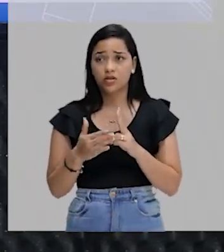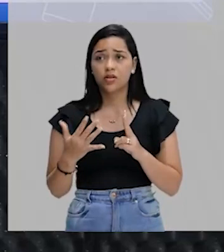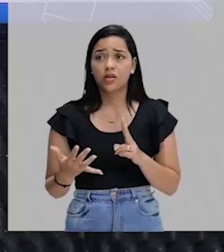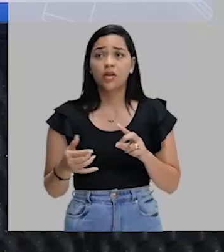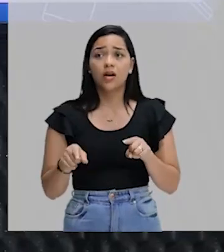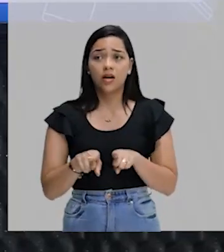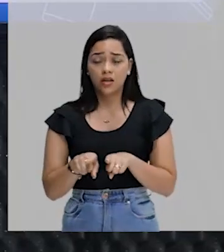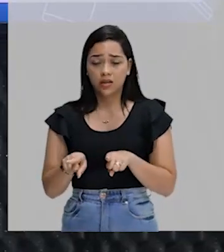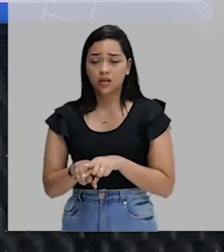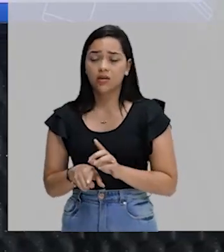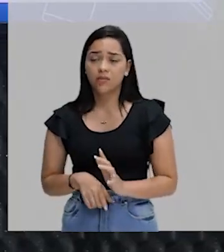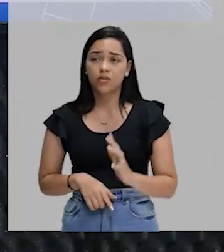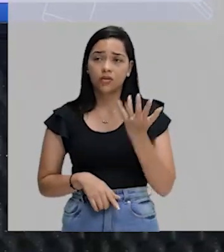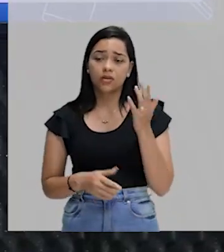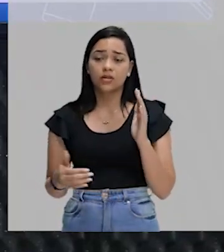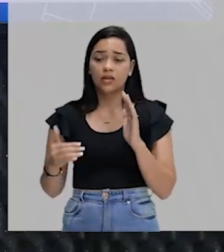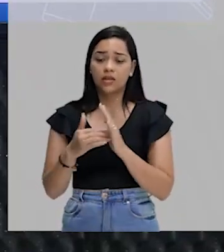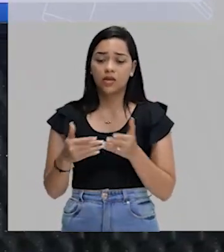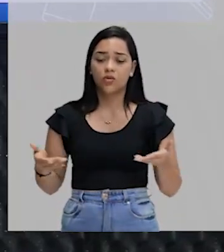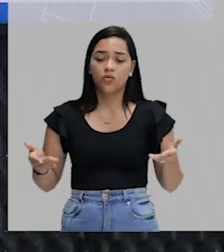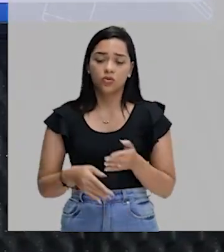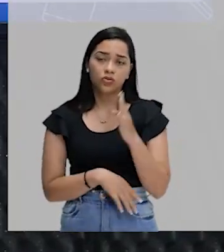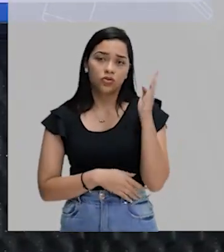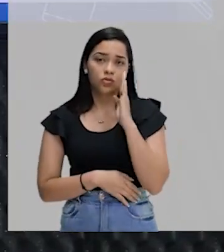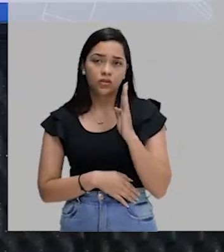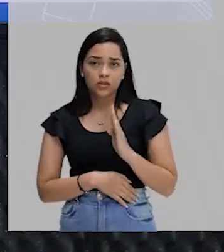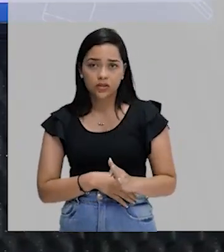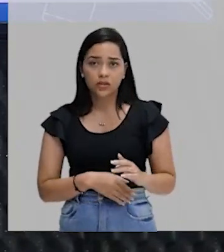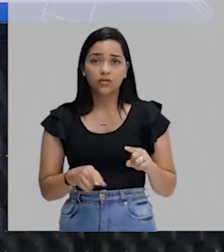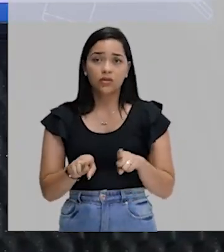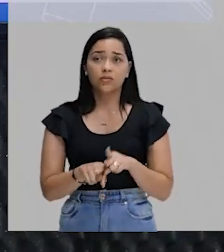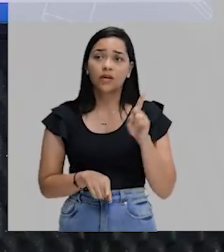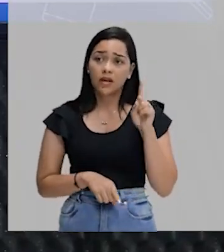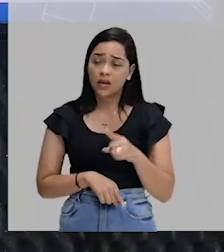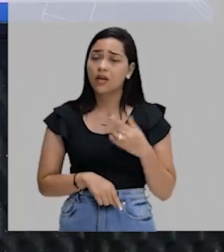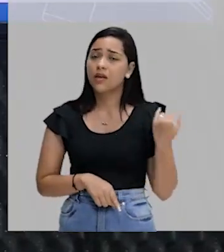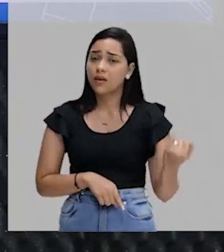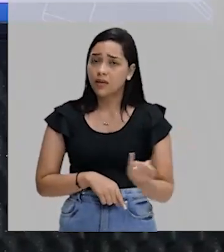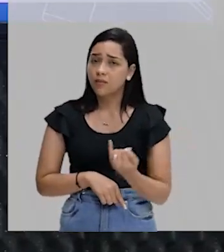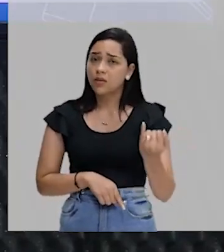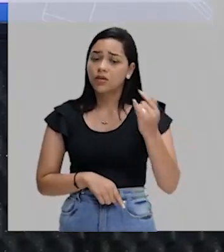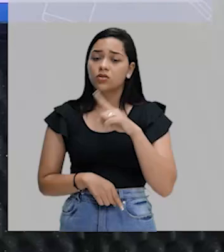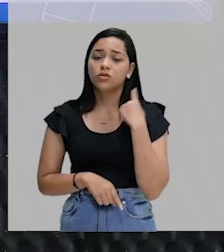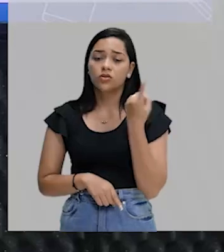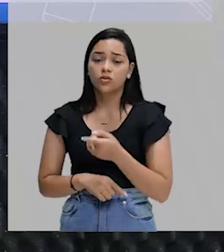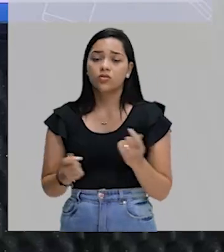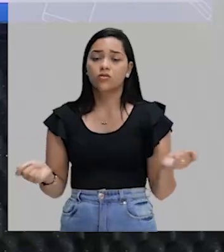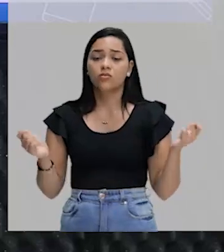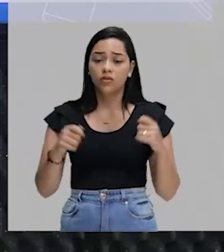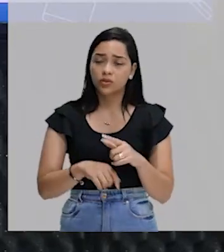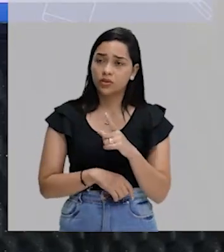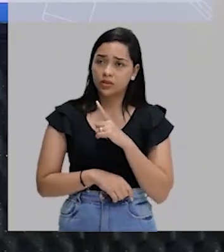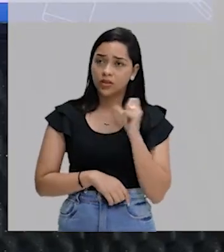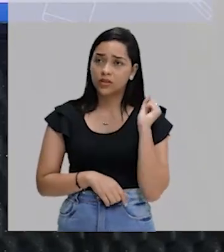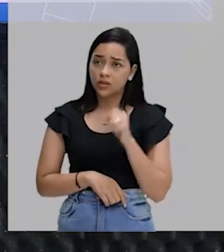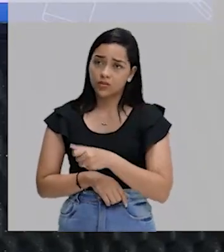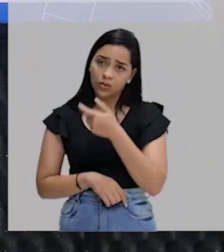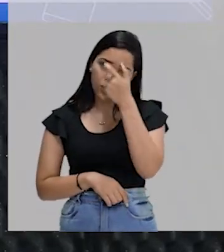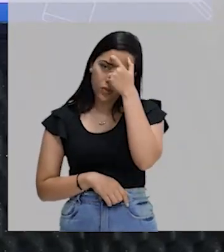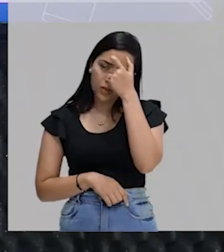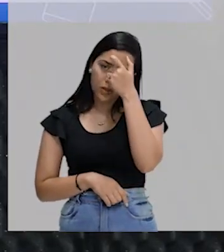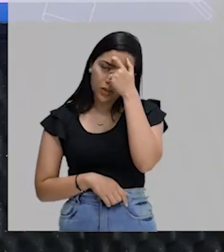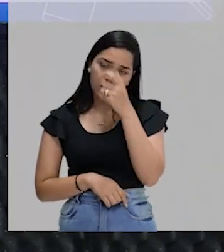ainda acontecem até hoje no Brasil. E é muito importante que todos nós tenhamos uma